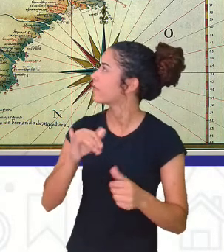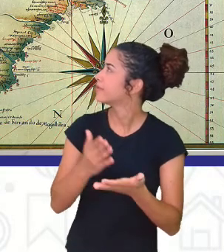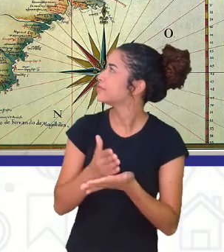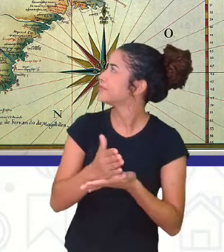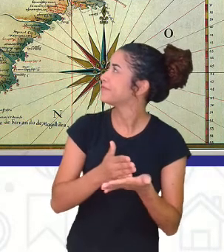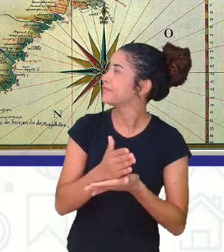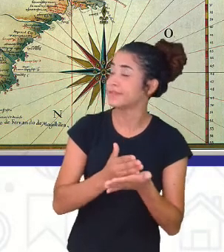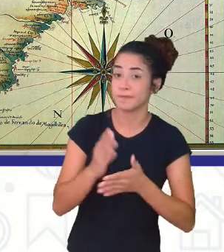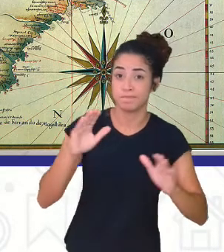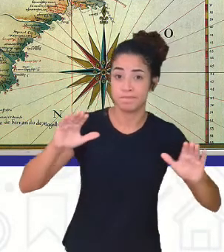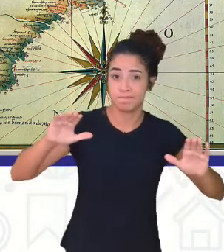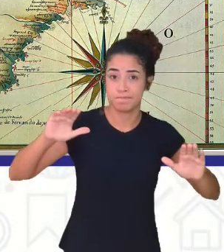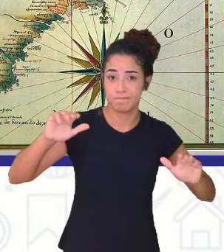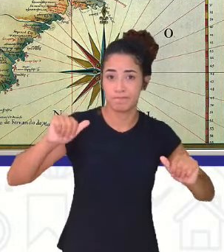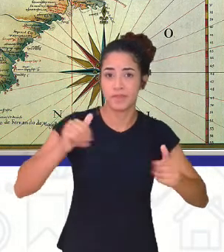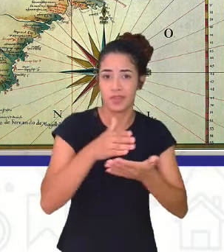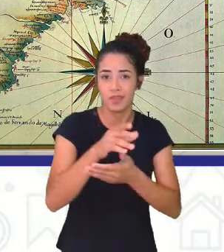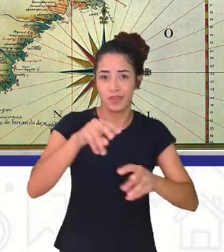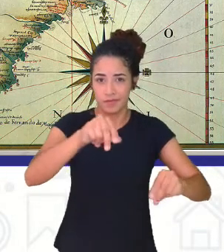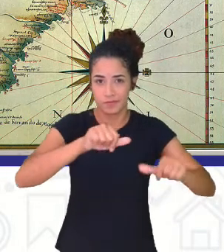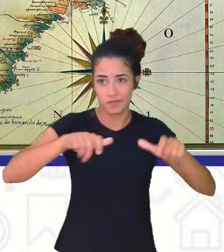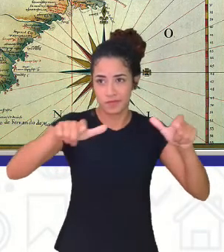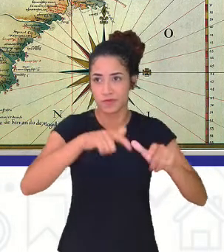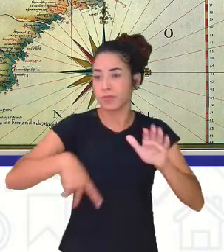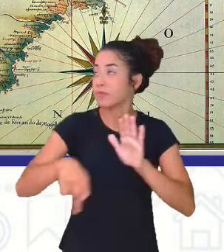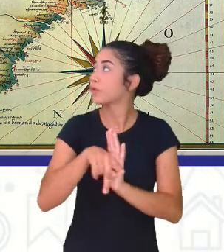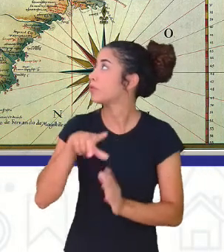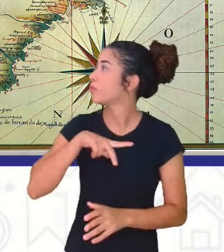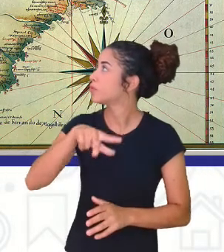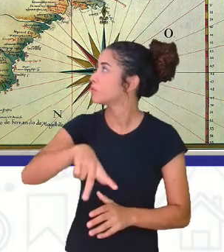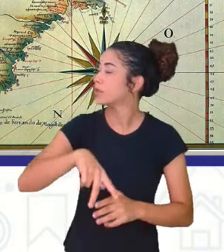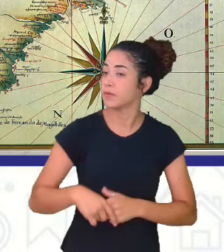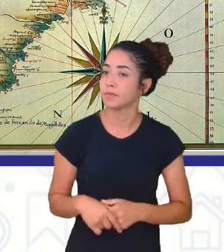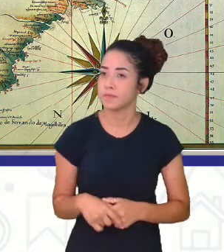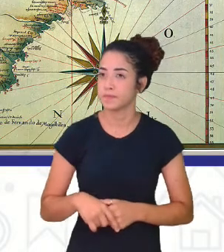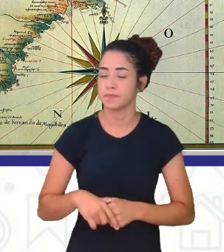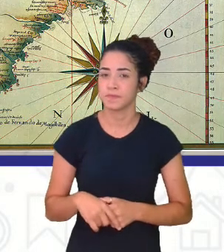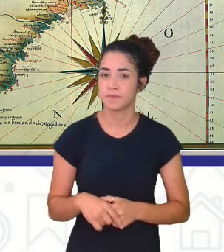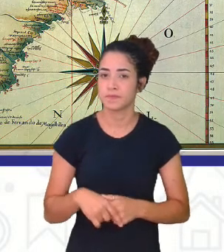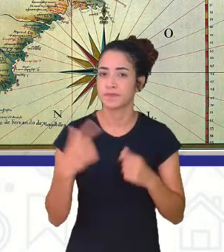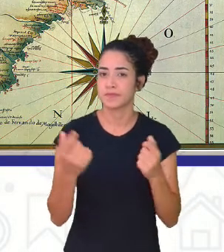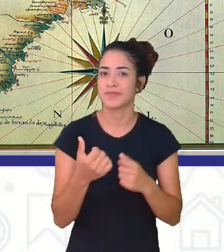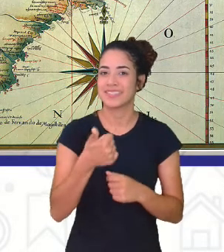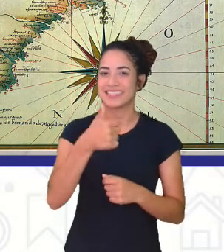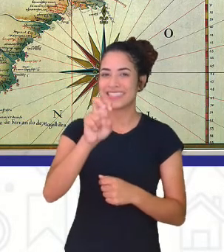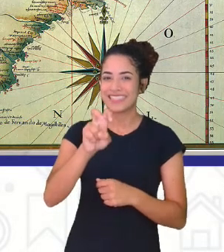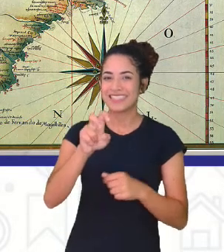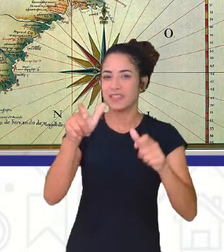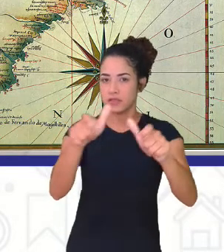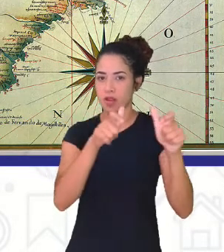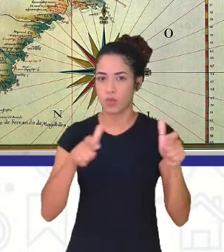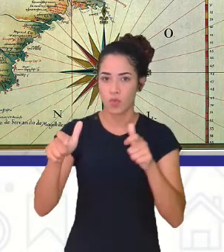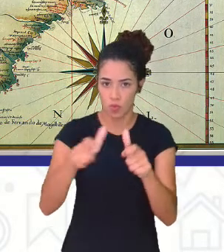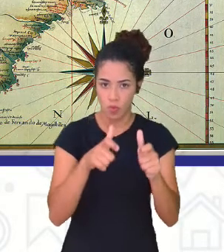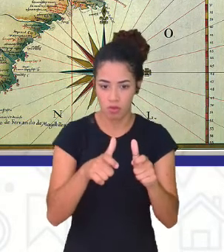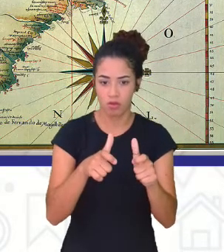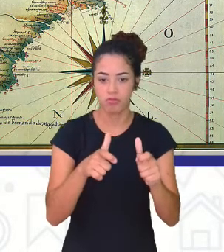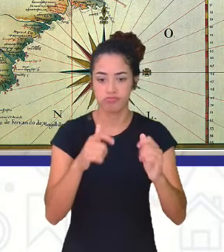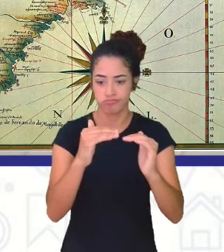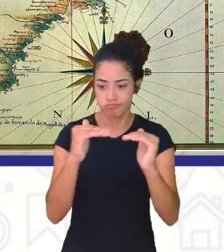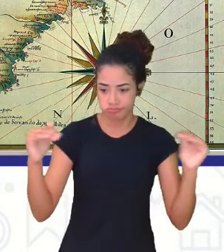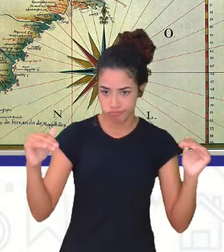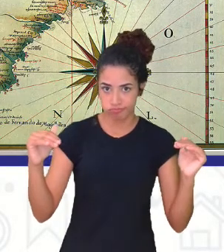o território né que pertencia Portugal por meio do tratado Tordesilhas em 15 lotes né de terra Paralelos